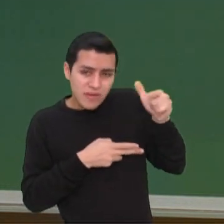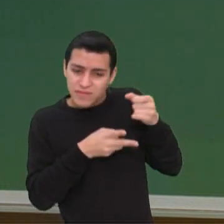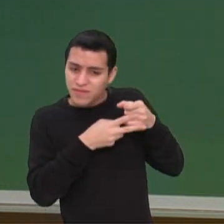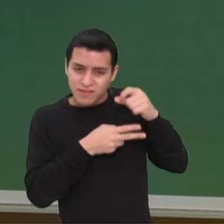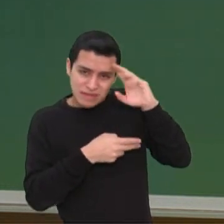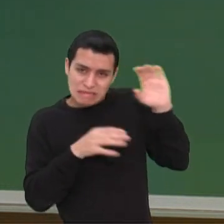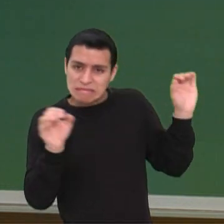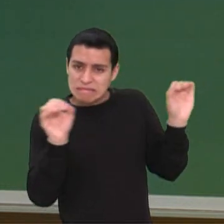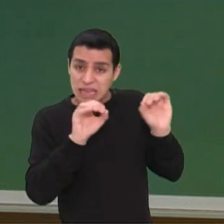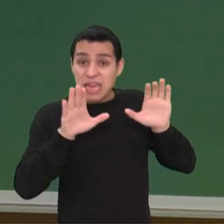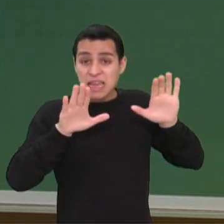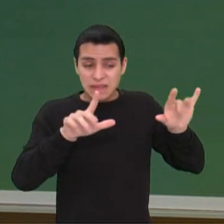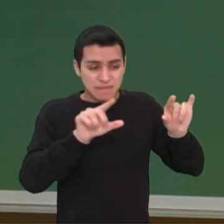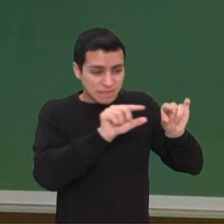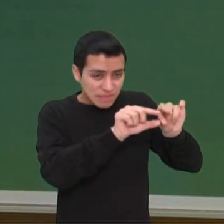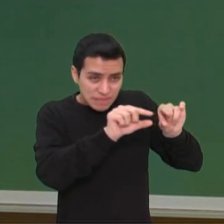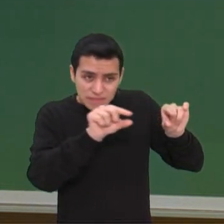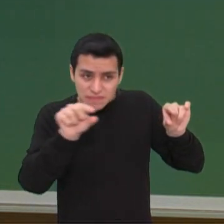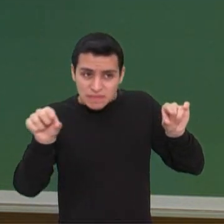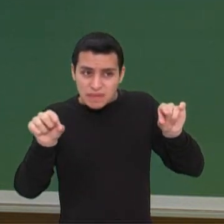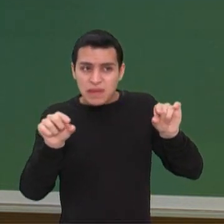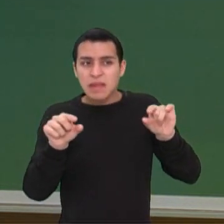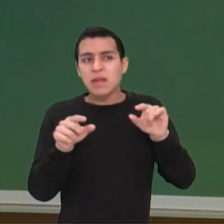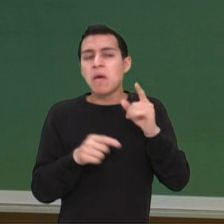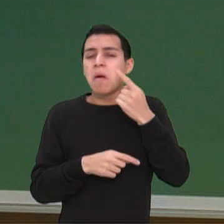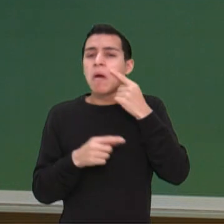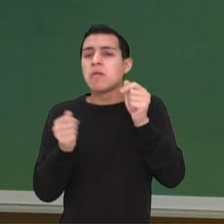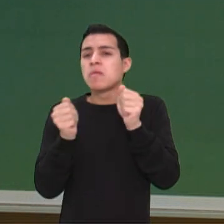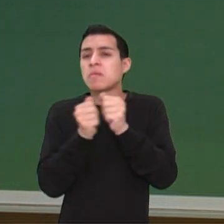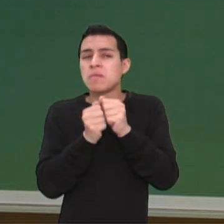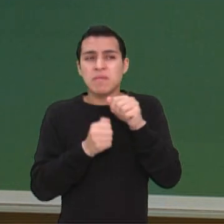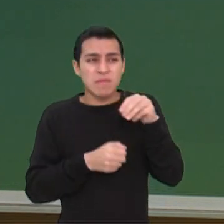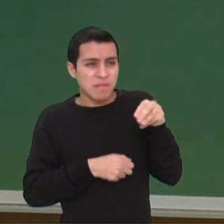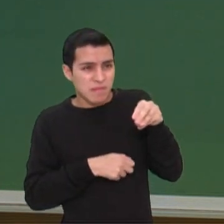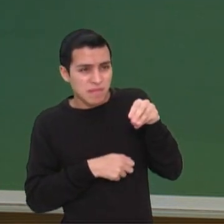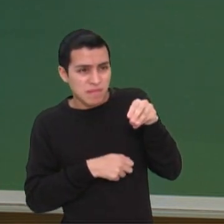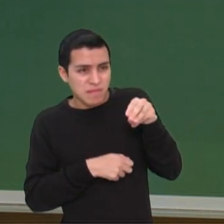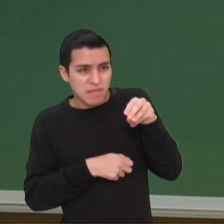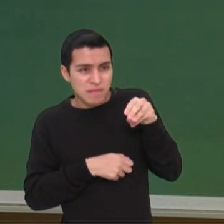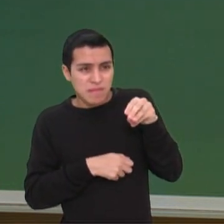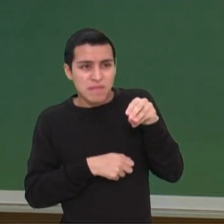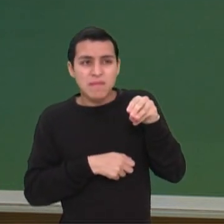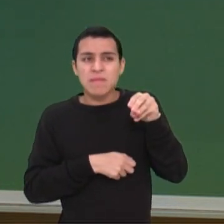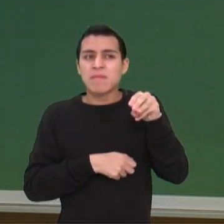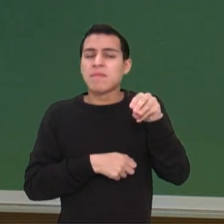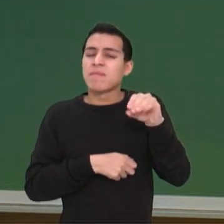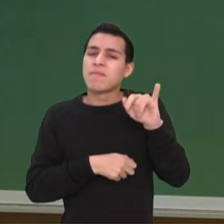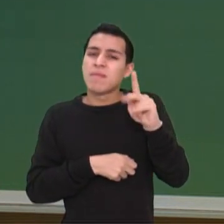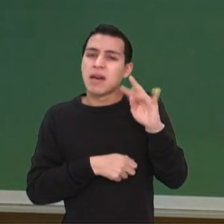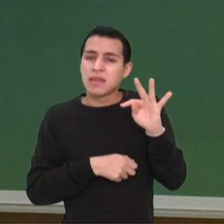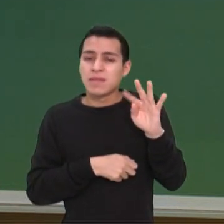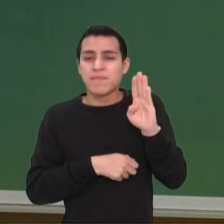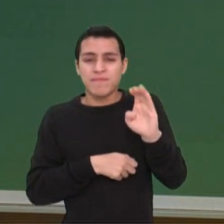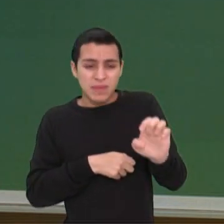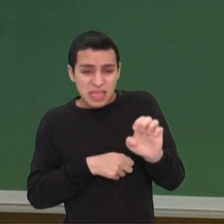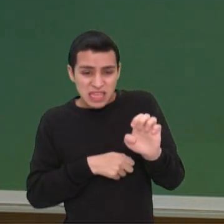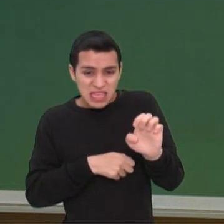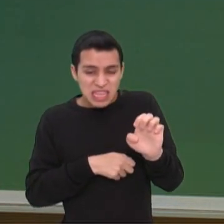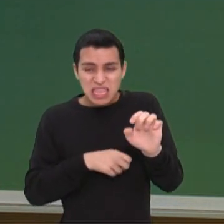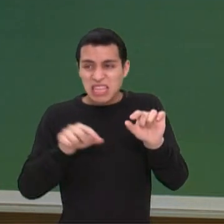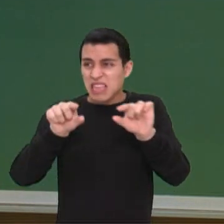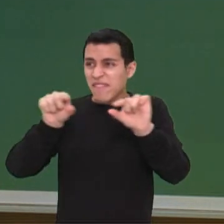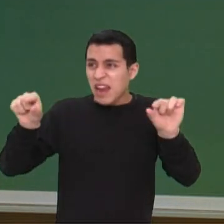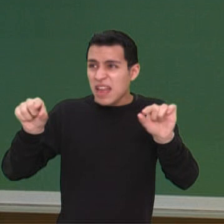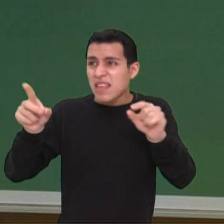Porque se nós colocássemos might be junto com travel, já não casa, porque já tem um verbo na frase e colocaríamos mais